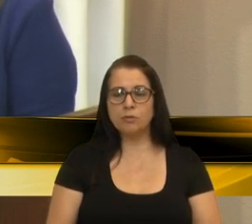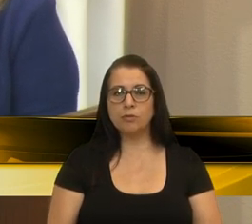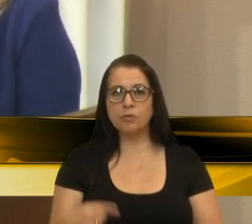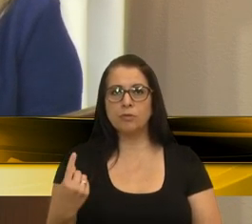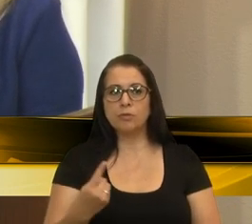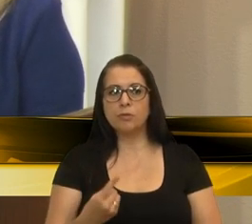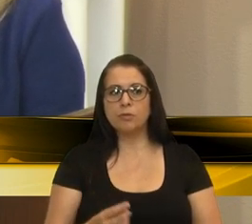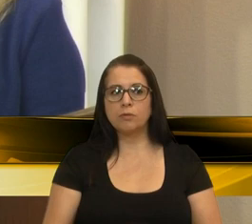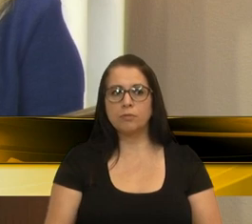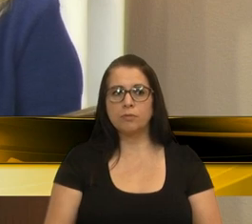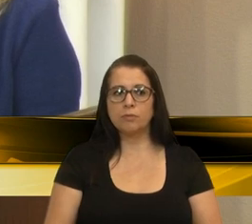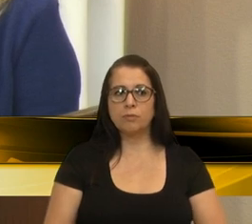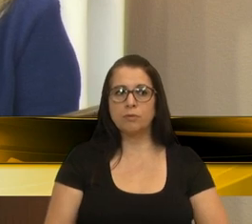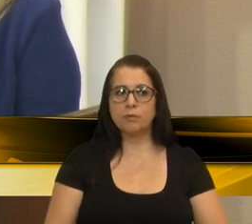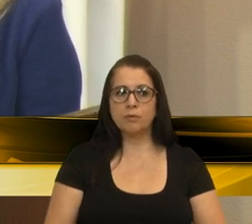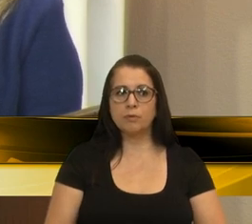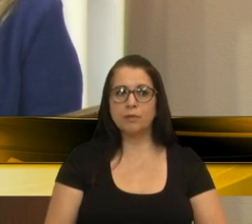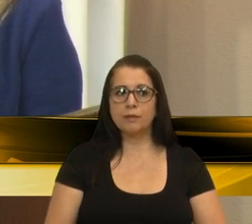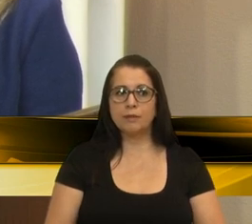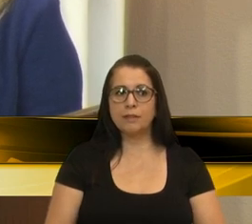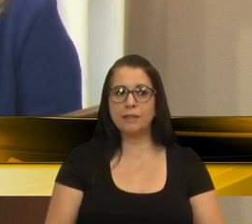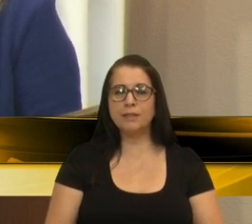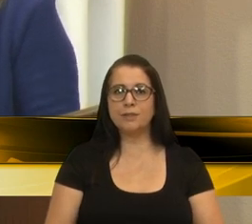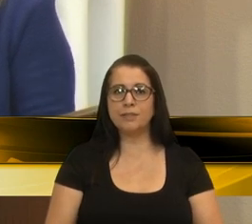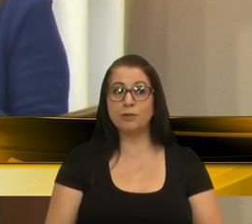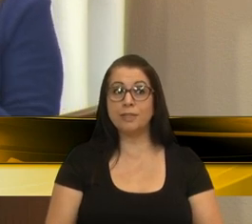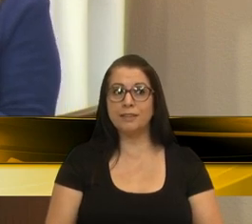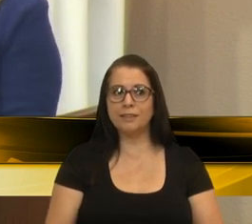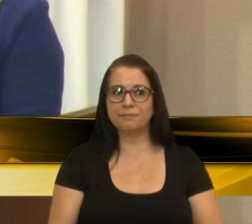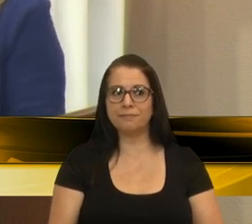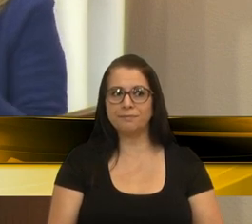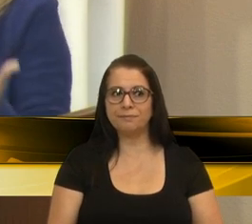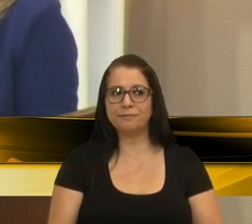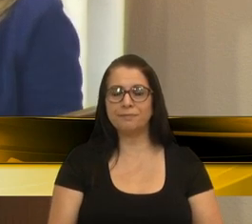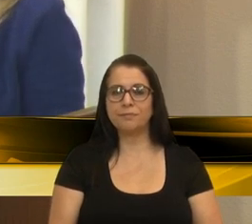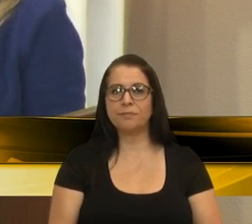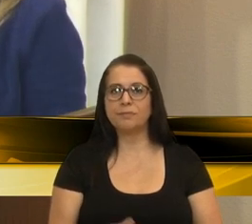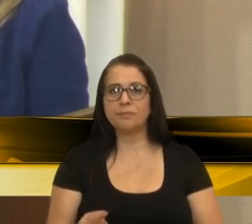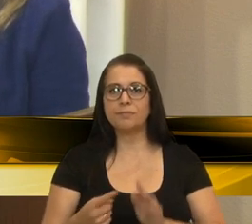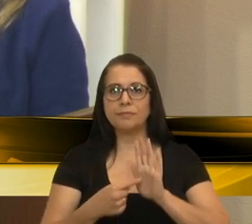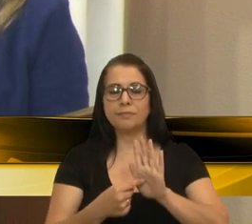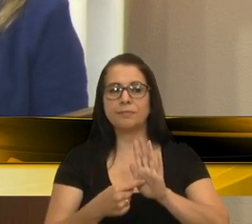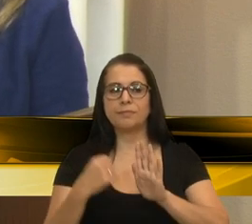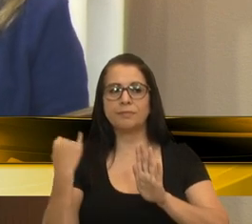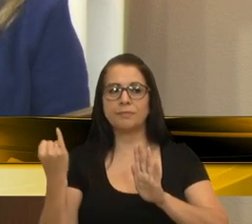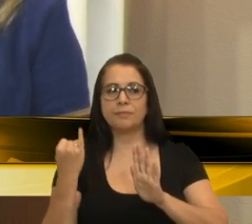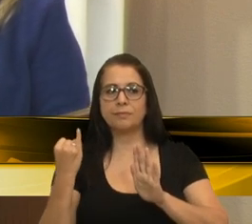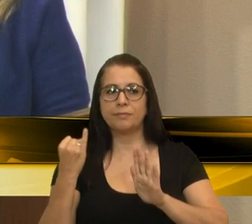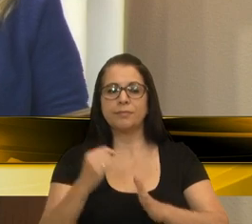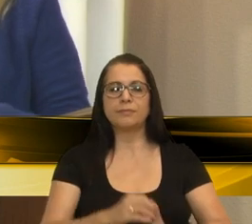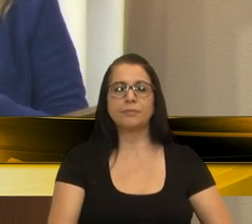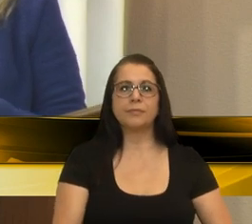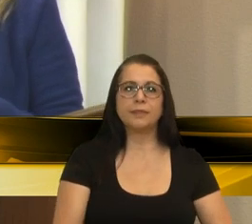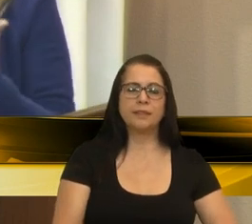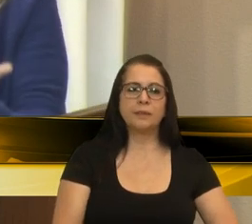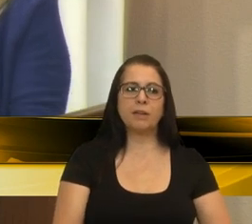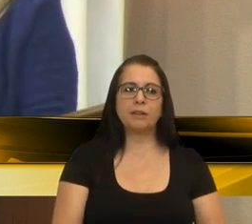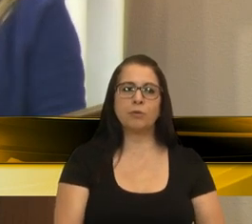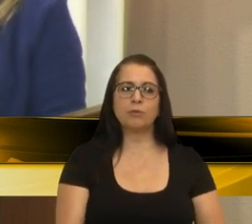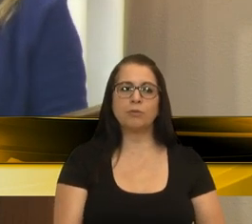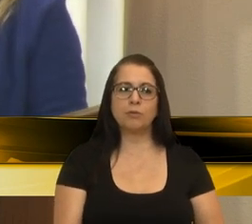Então, assim, ficou bem marcado ontem uma apresentação importante, mas que a gente vem